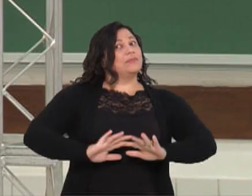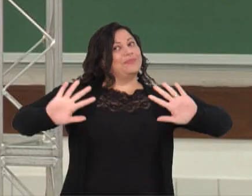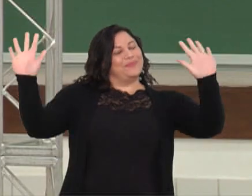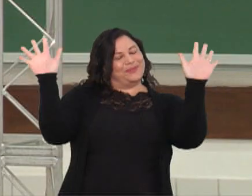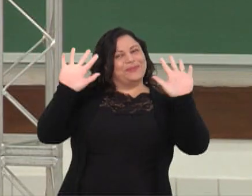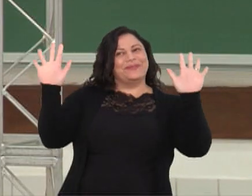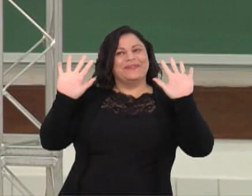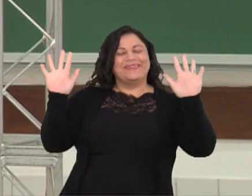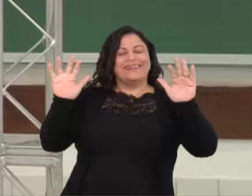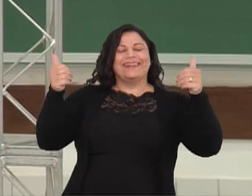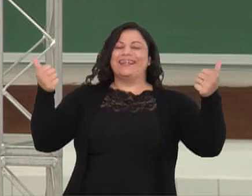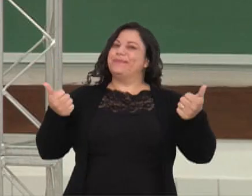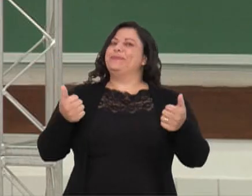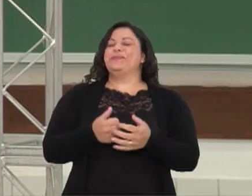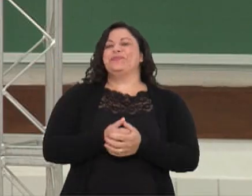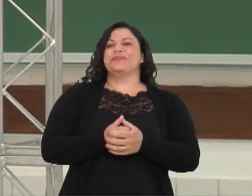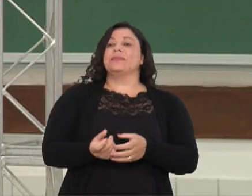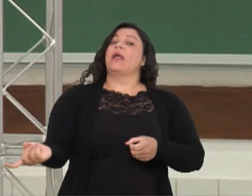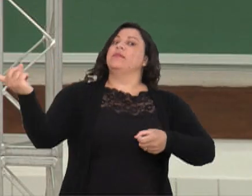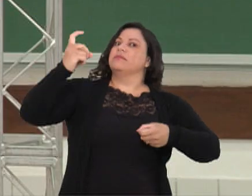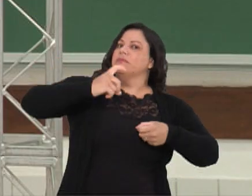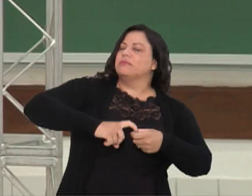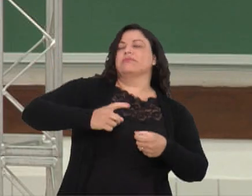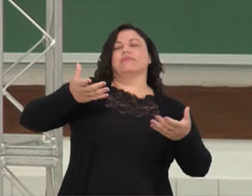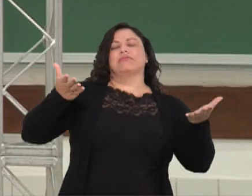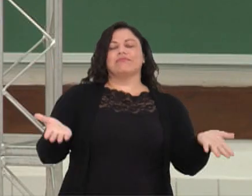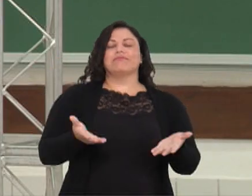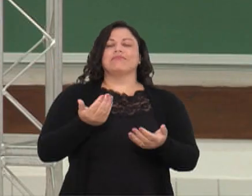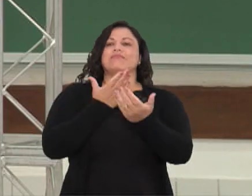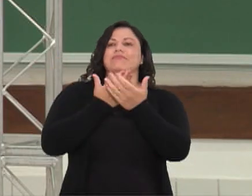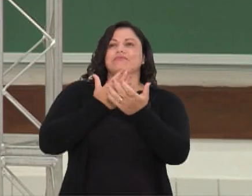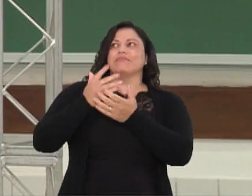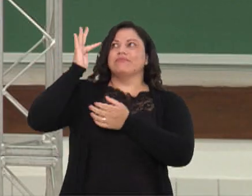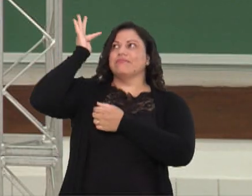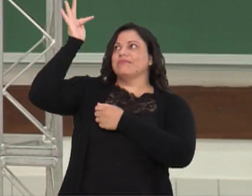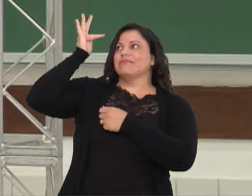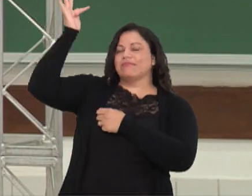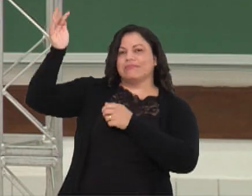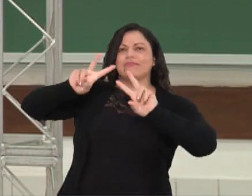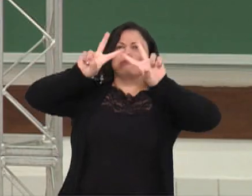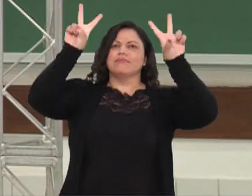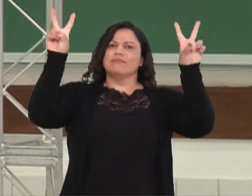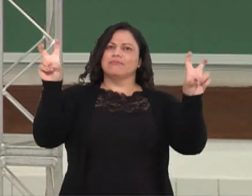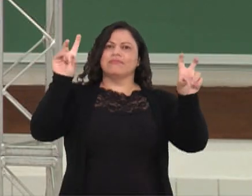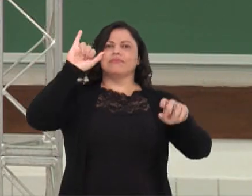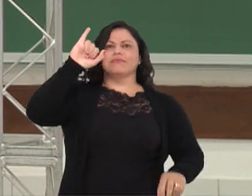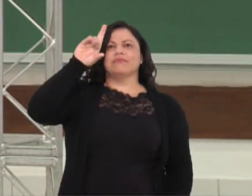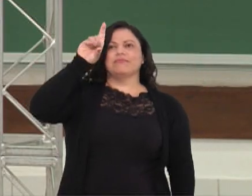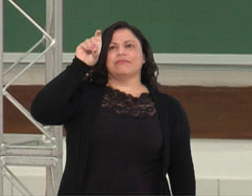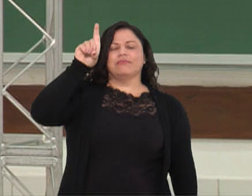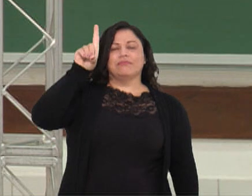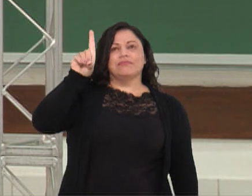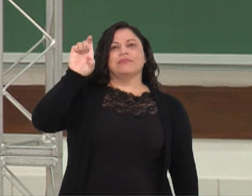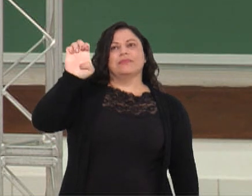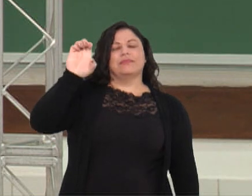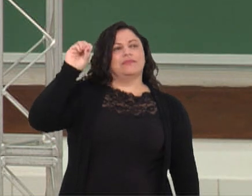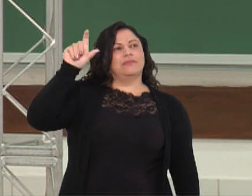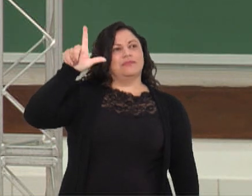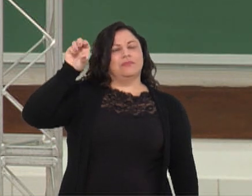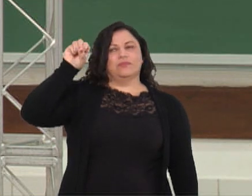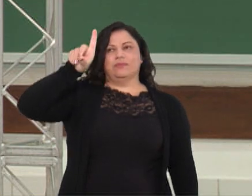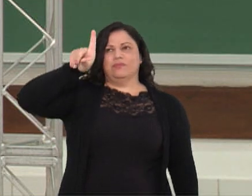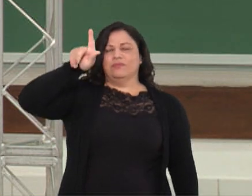Olá pessoal, estamos de volta para mais uma aula de filosofia com o tema Ideologia, parte